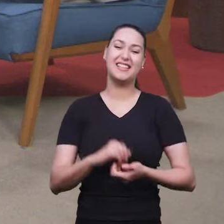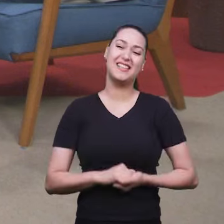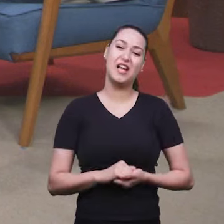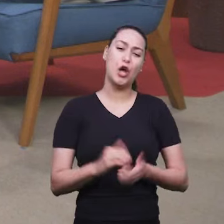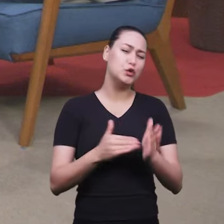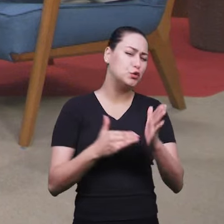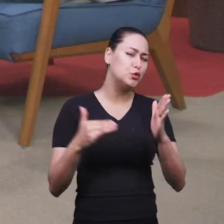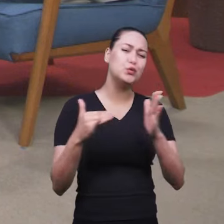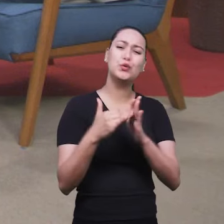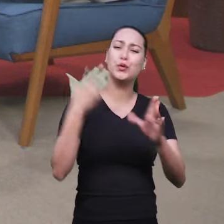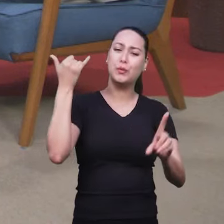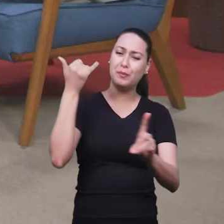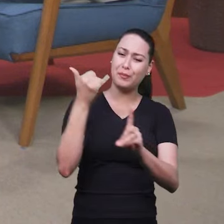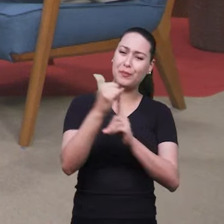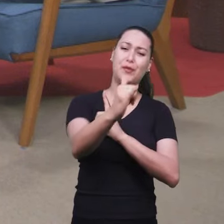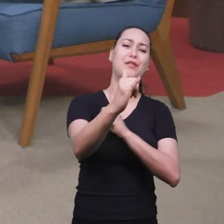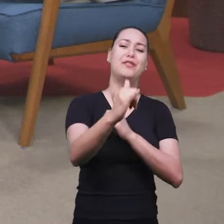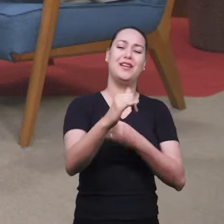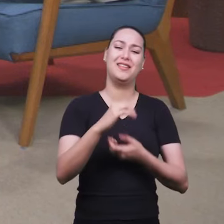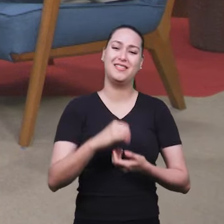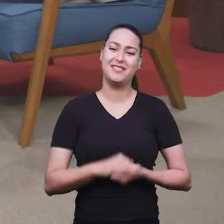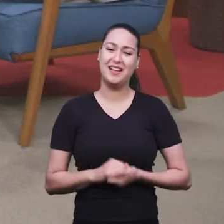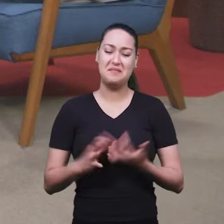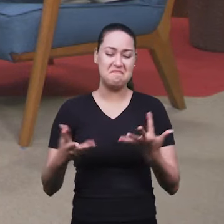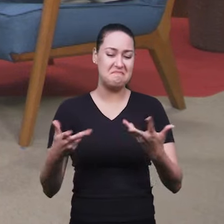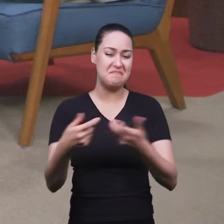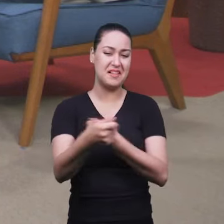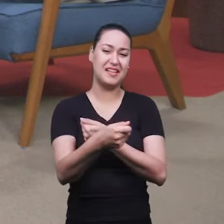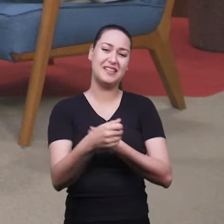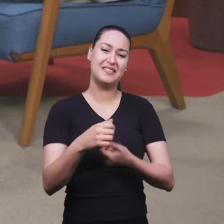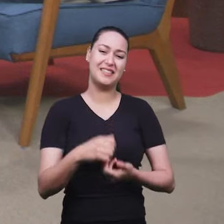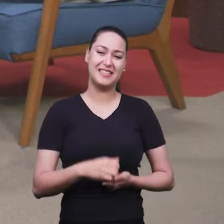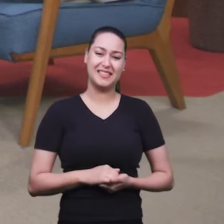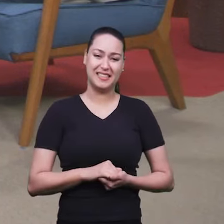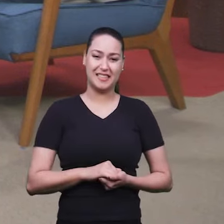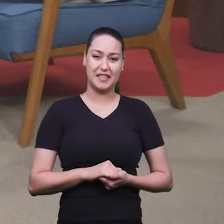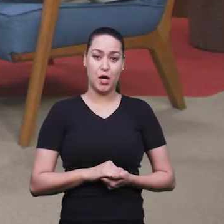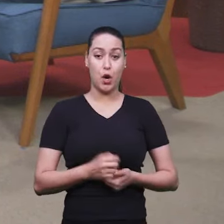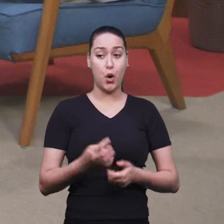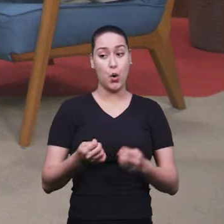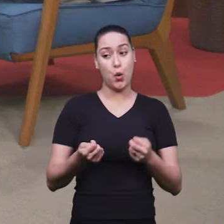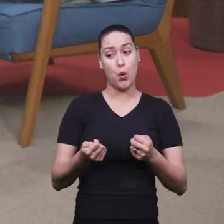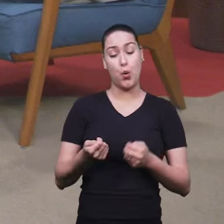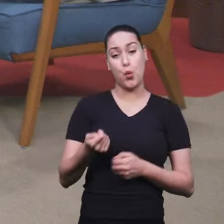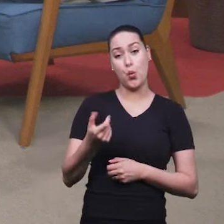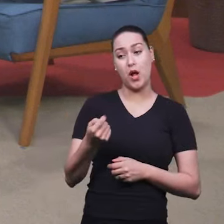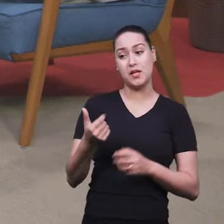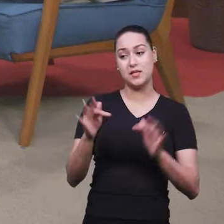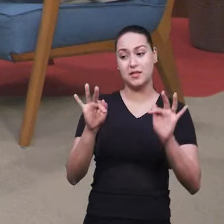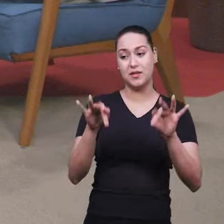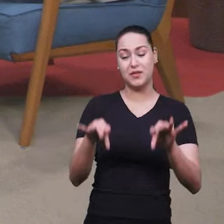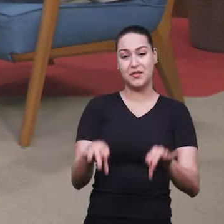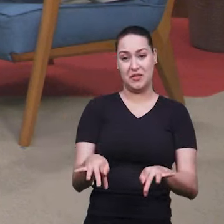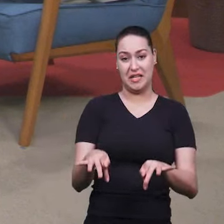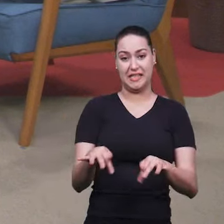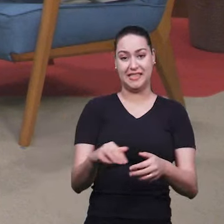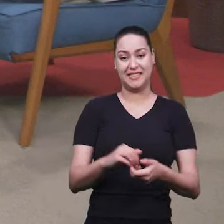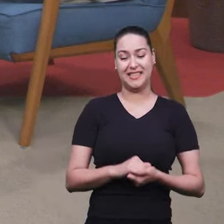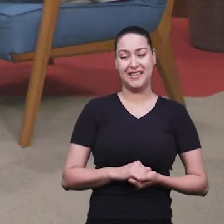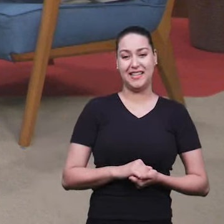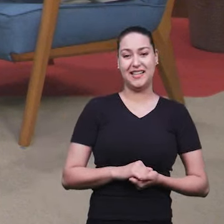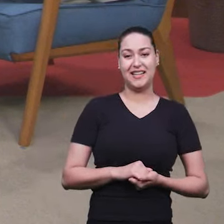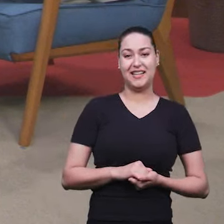de jeito nenhum. Tudo na palavra profética. É maravilhoso, é maravilhoso. Bom, a gente está caminhando já para o final dessa